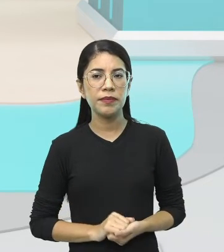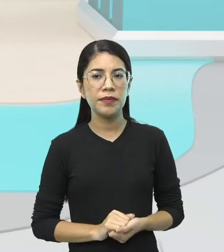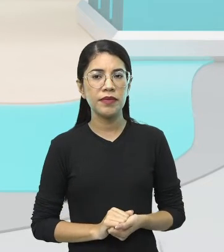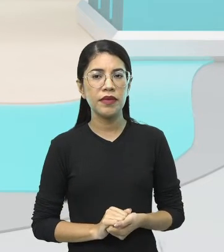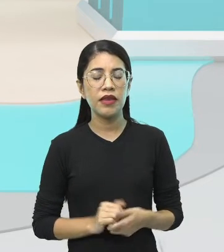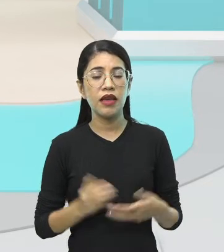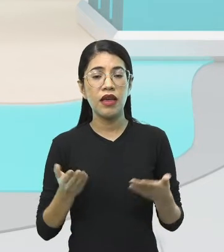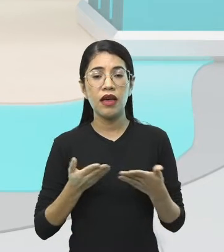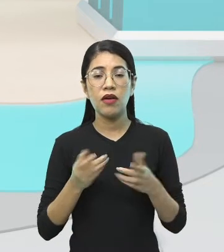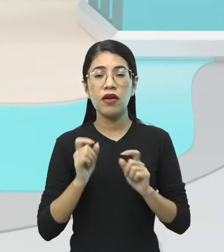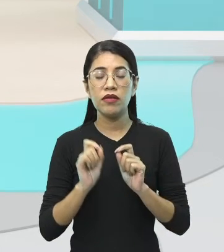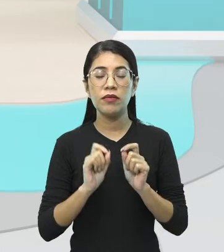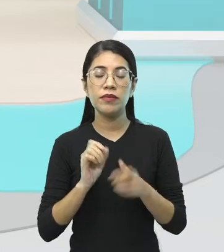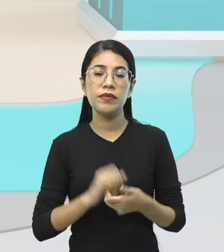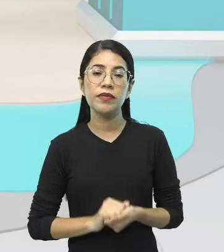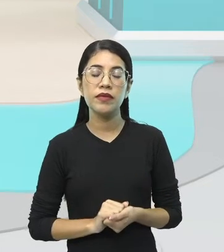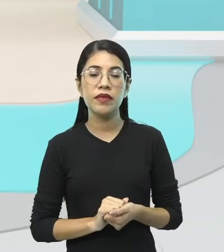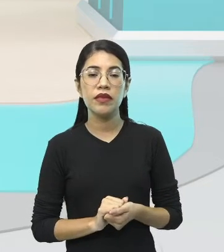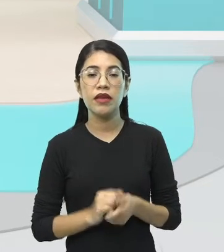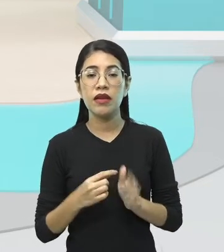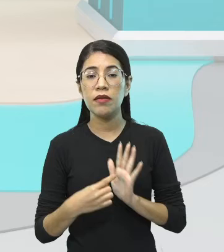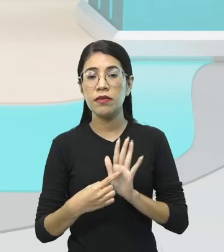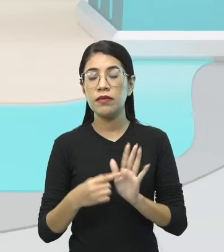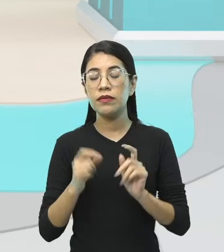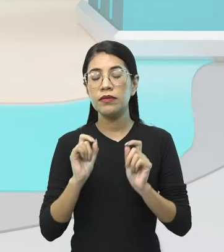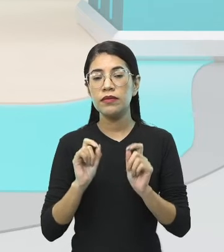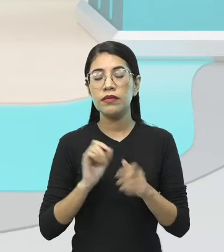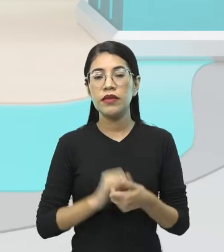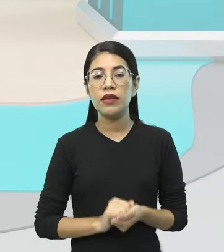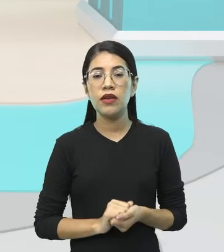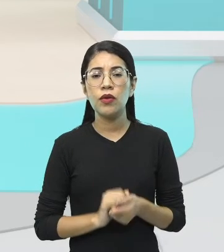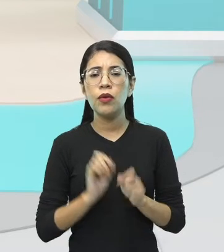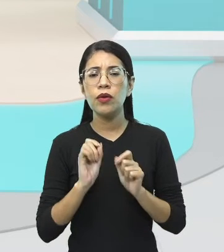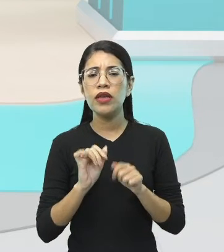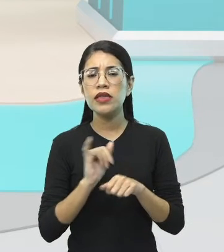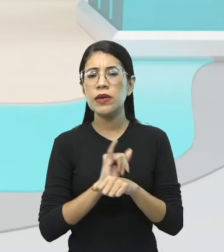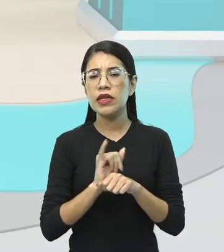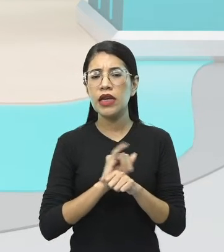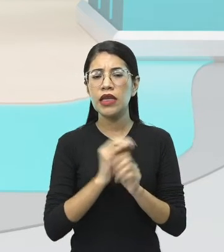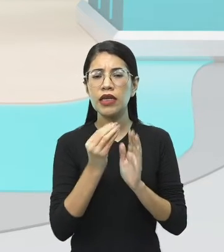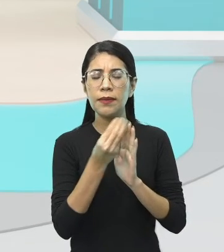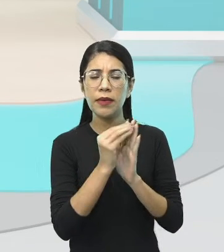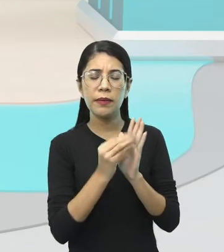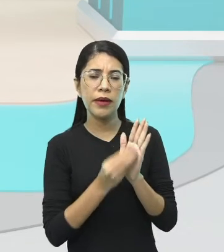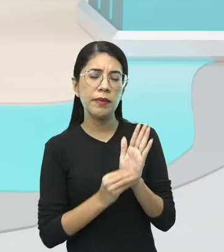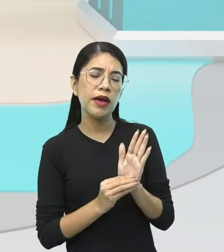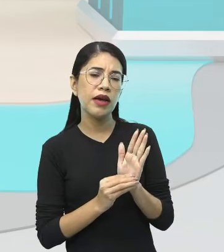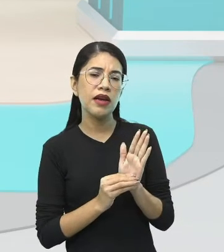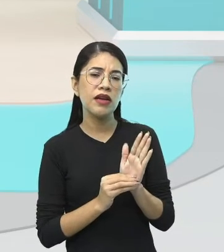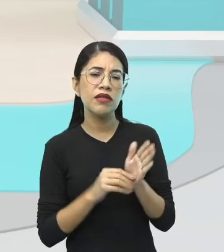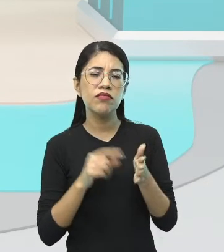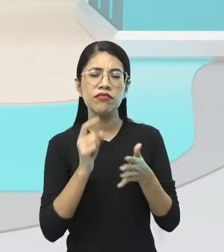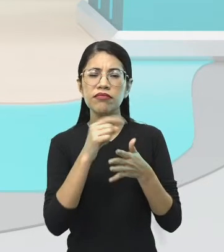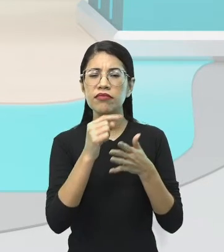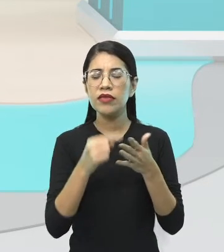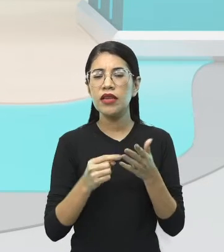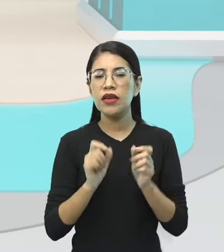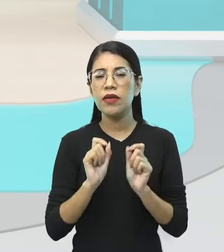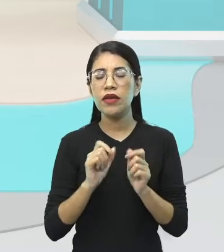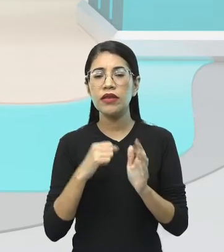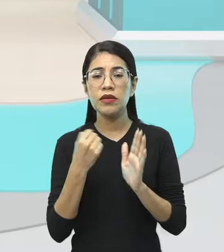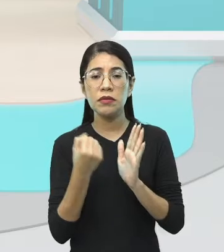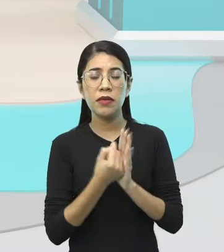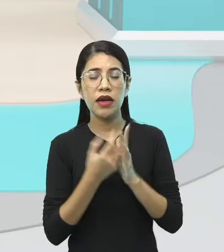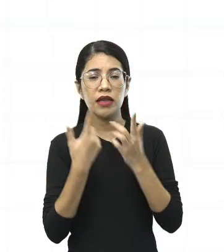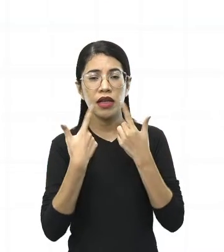Nós vamos ver agora, então, o que seriam esses articuladores, né, dentro desse texto que a gente pode chamar de